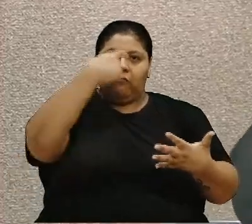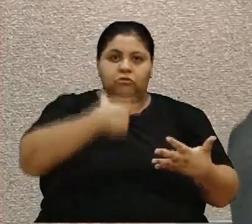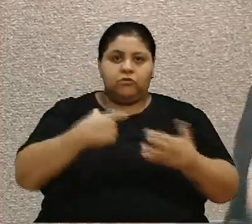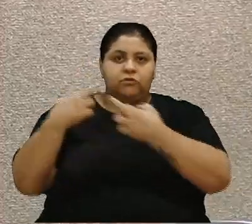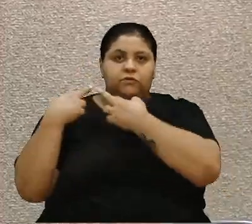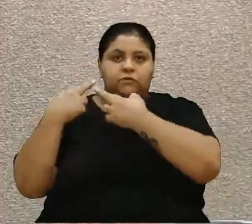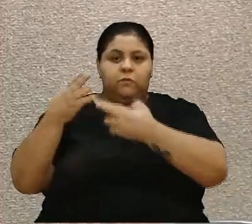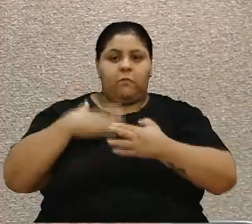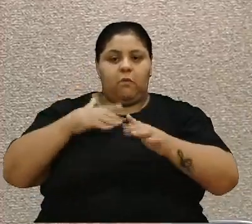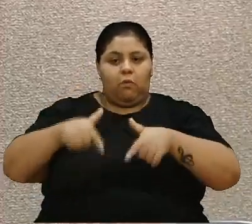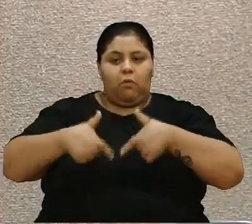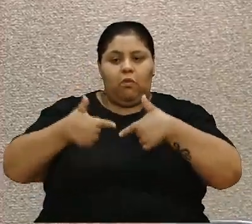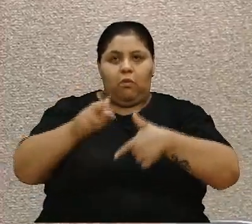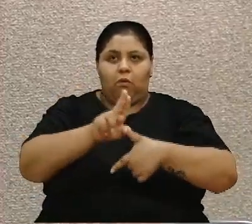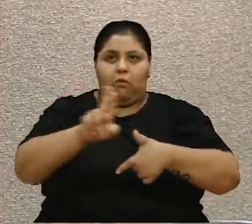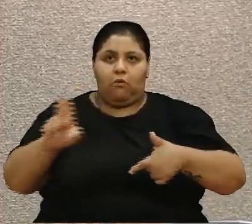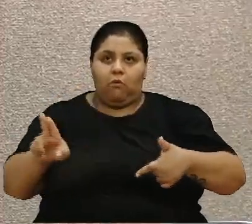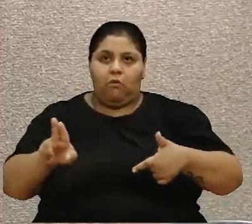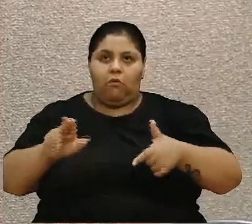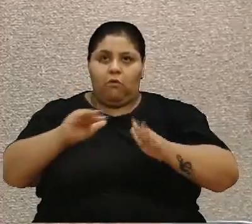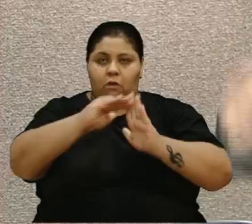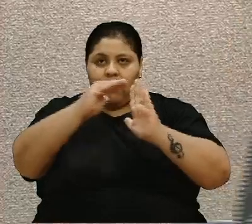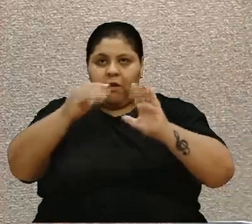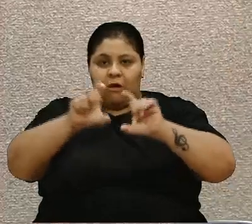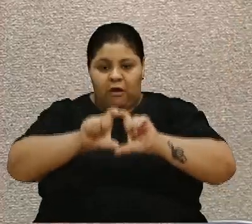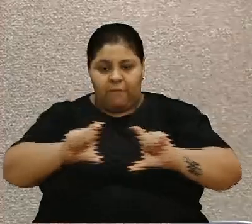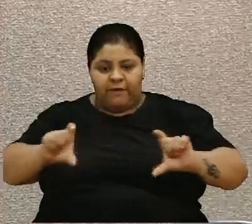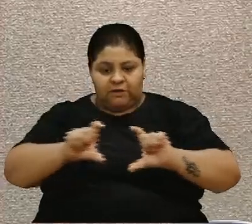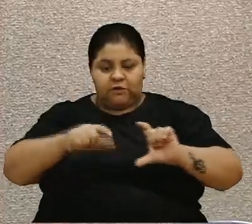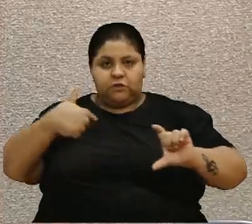responsável pelo meu nome. Abaixo da televisão tem o meu nome, não